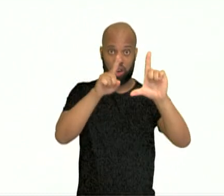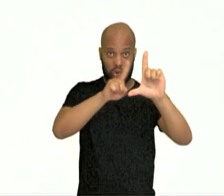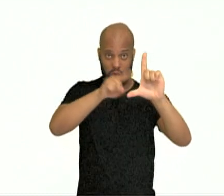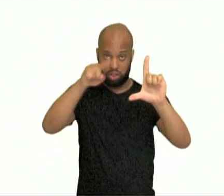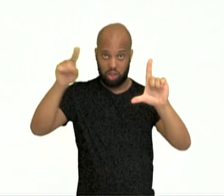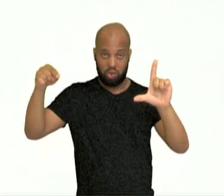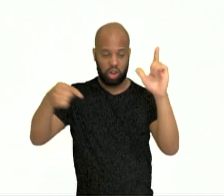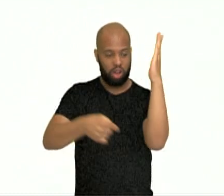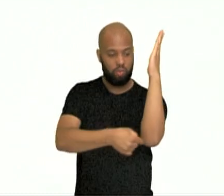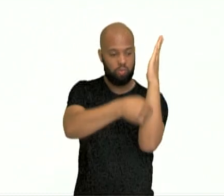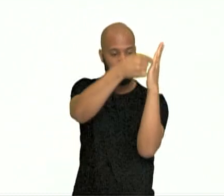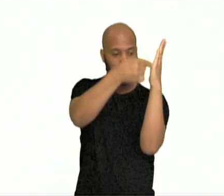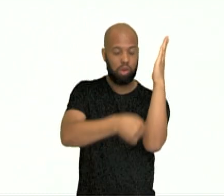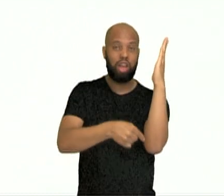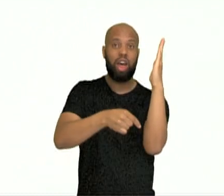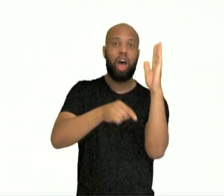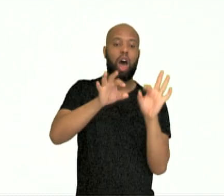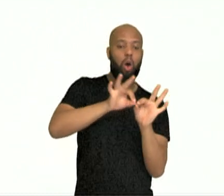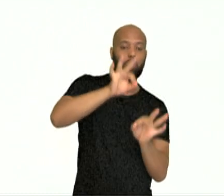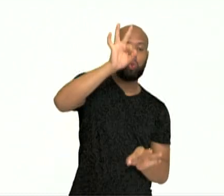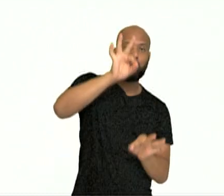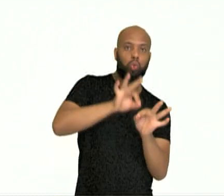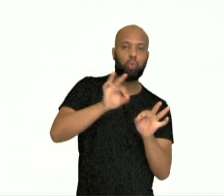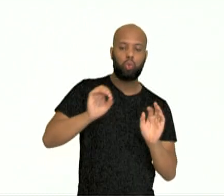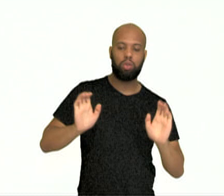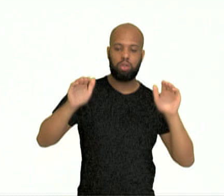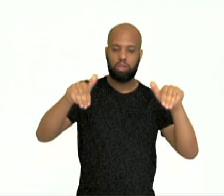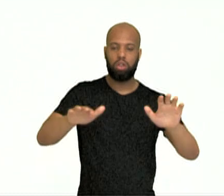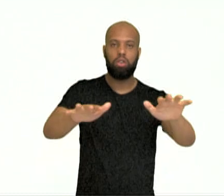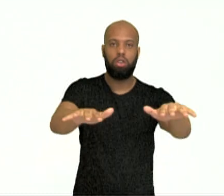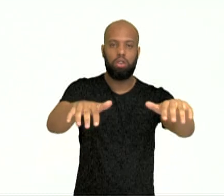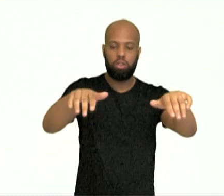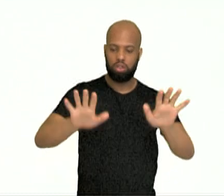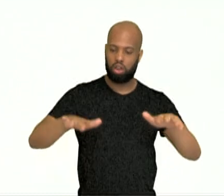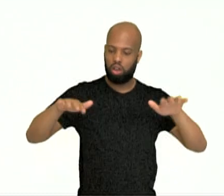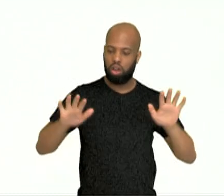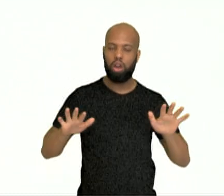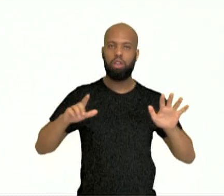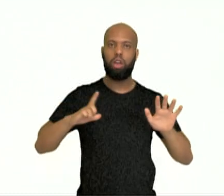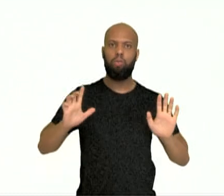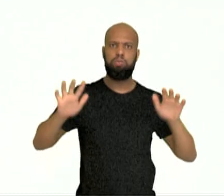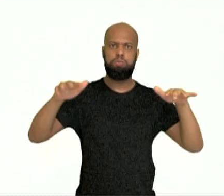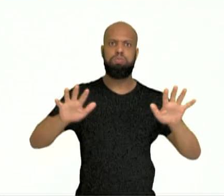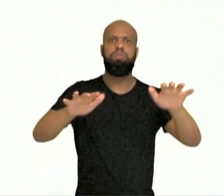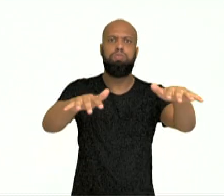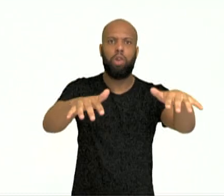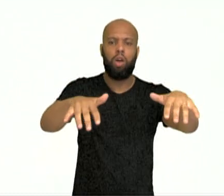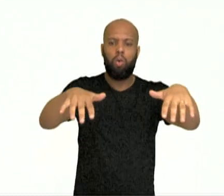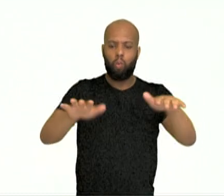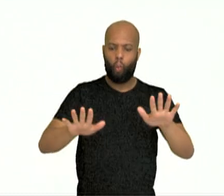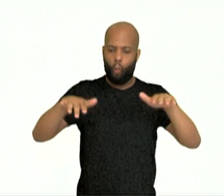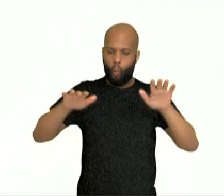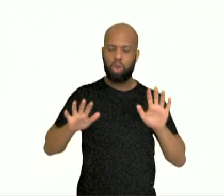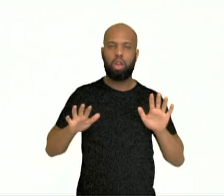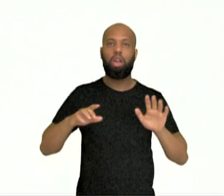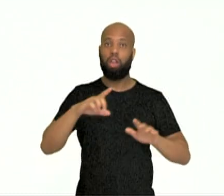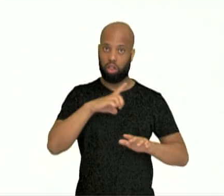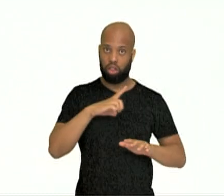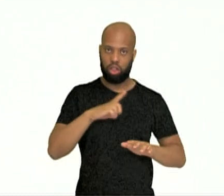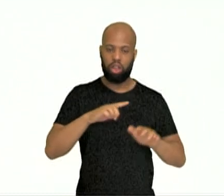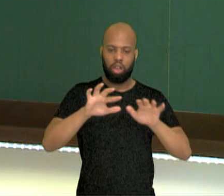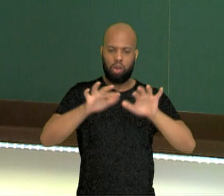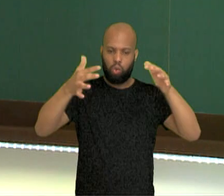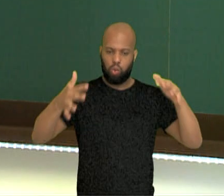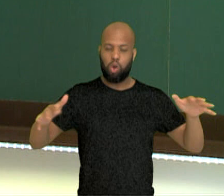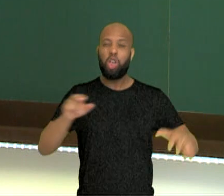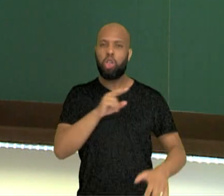das ordenadas, como a altitude das marés, né, que está sendo definida, está sendo colocada aí no problema. Lembrando que a